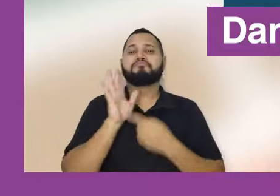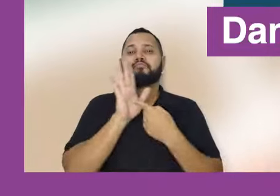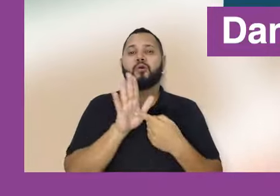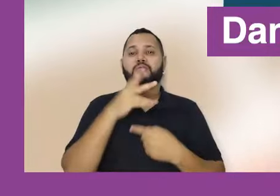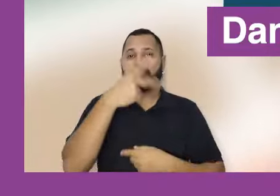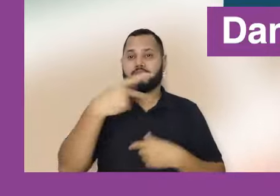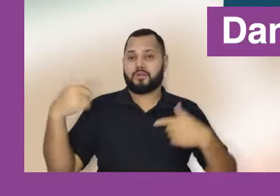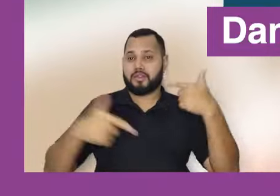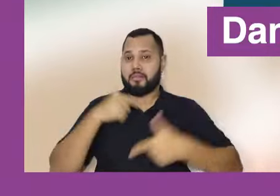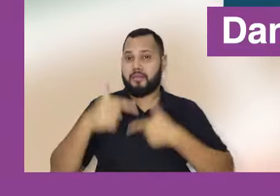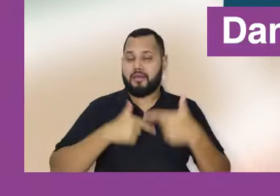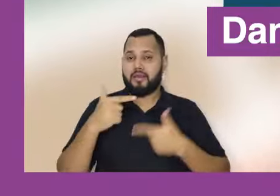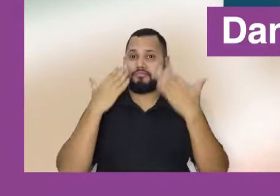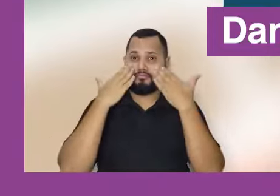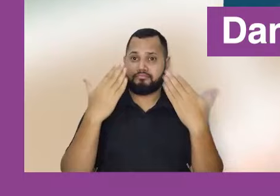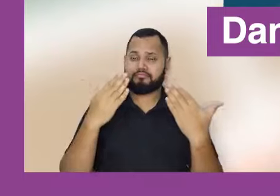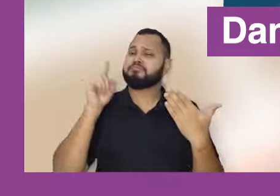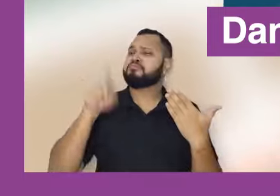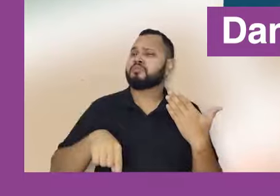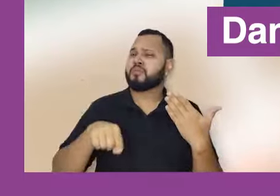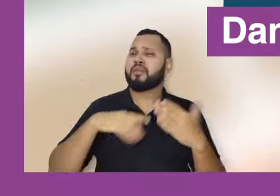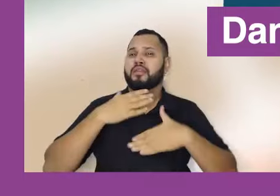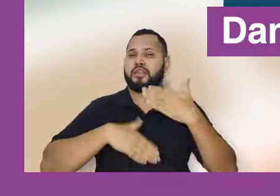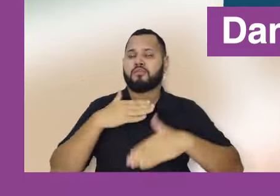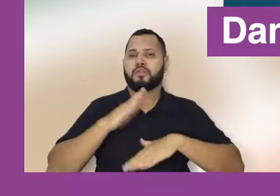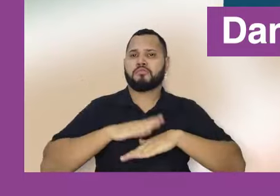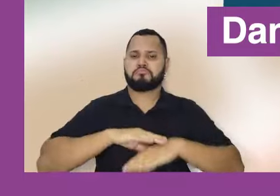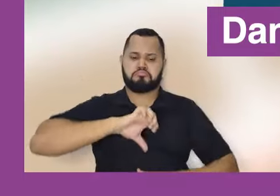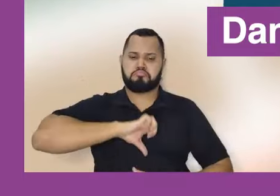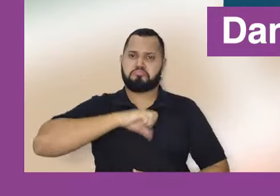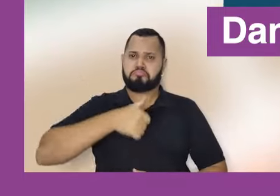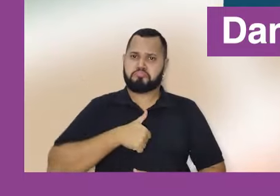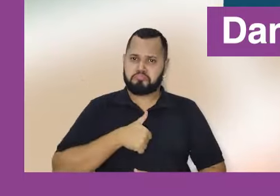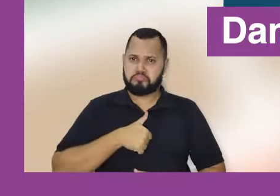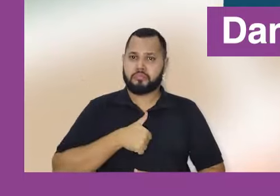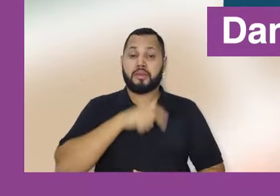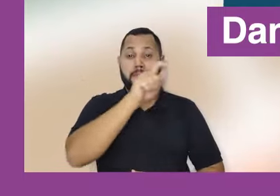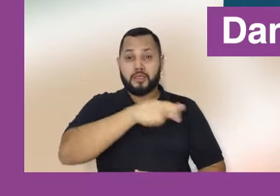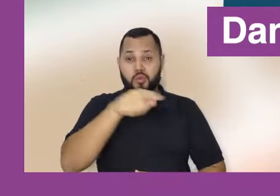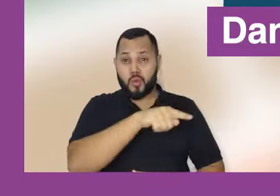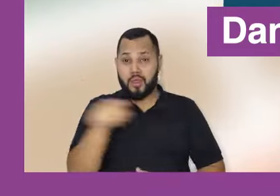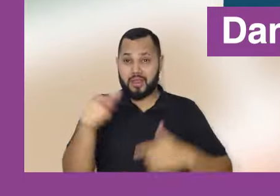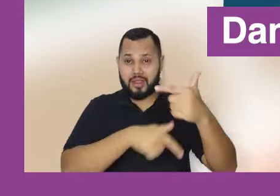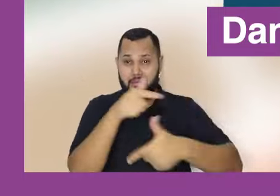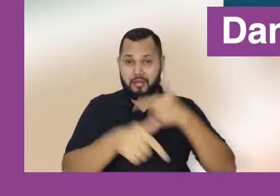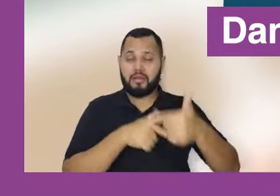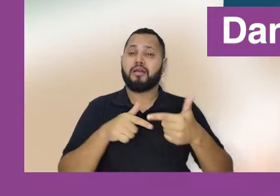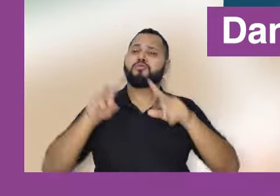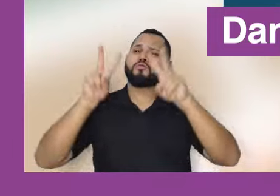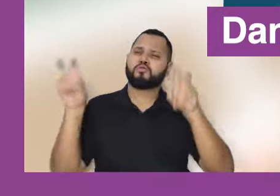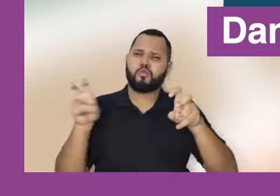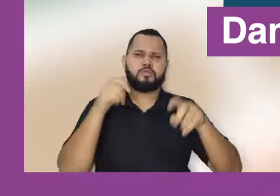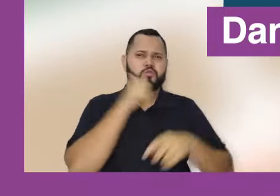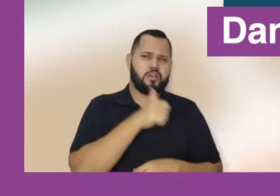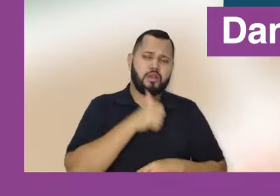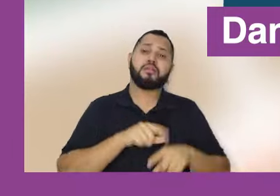o trabalho que vocês fazem na ponta que é justamente desenvolver a autoestima de quem tá lá na ponta trabalhando masculinidade não